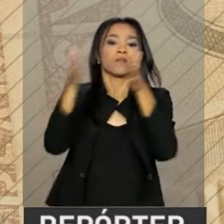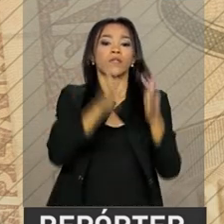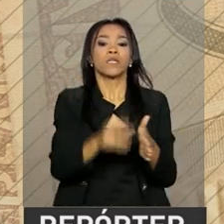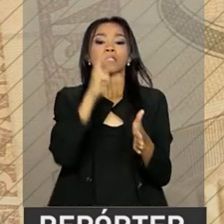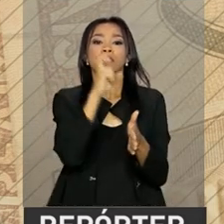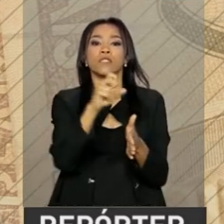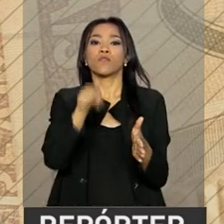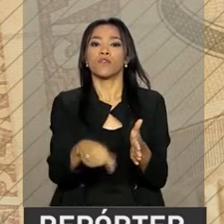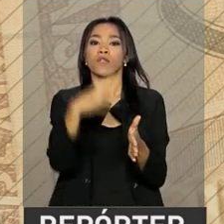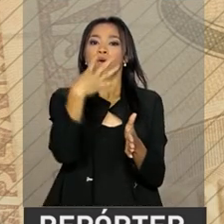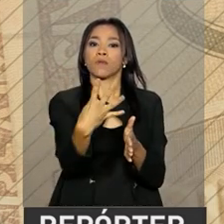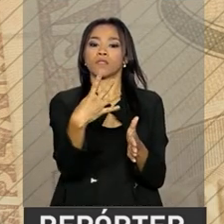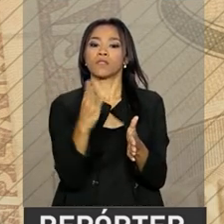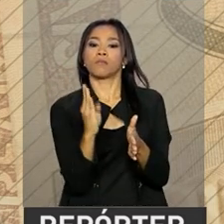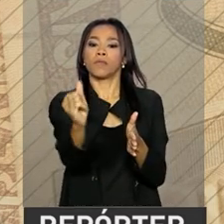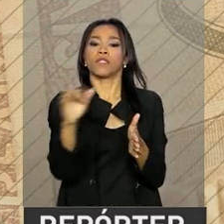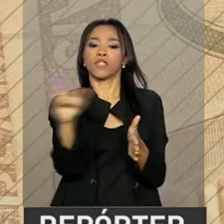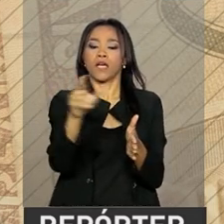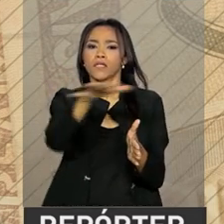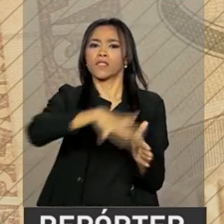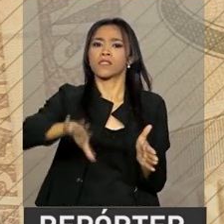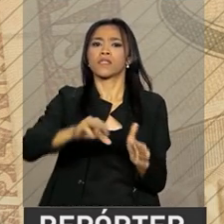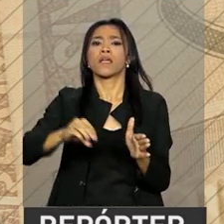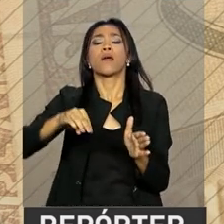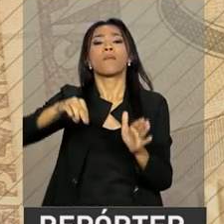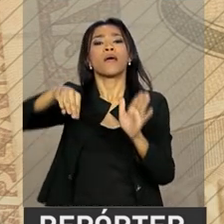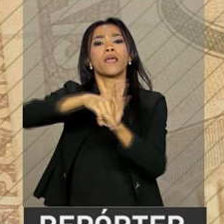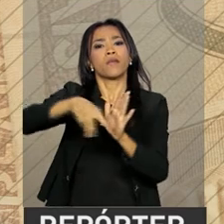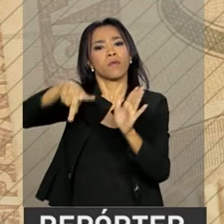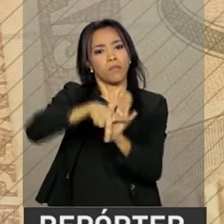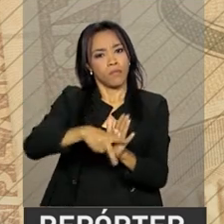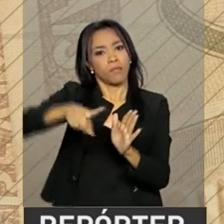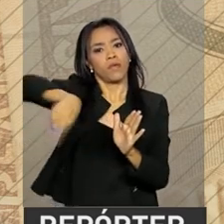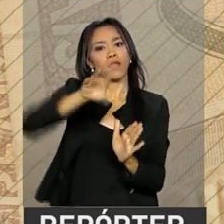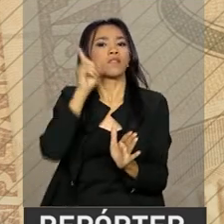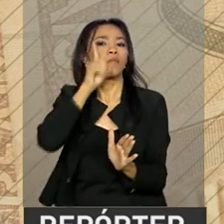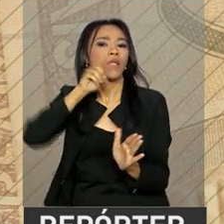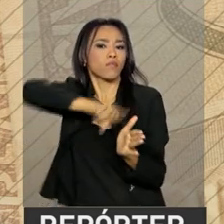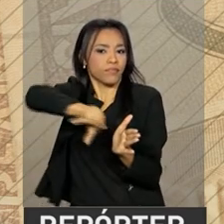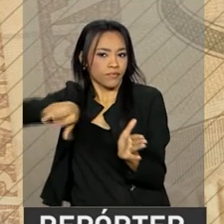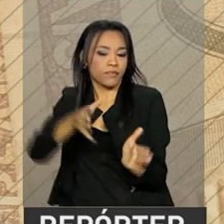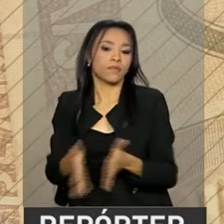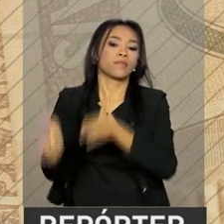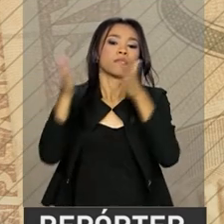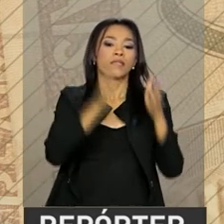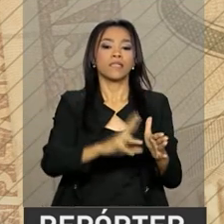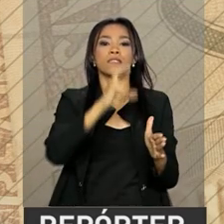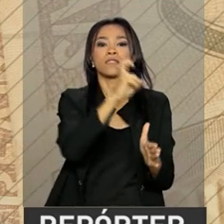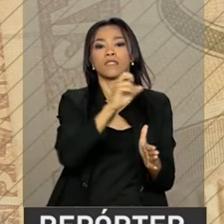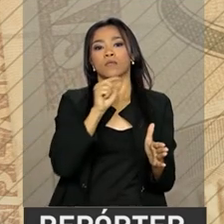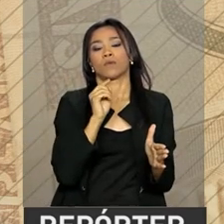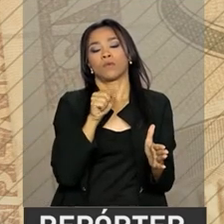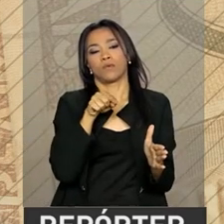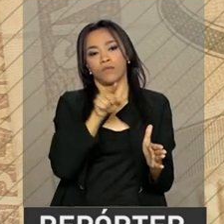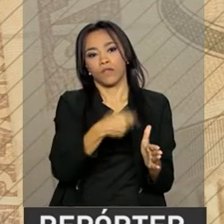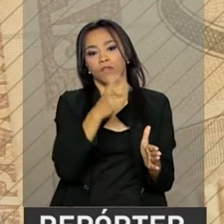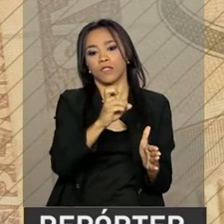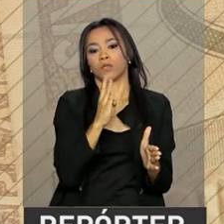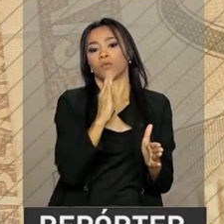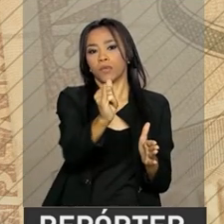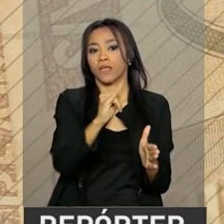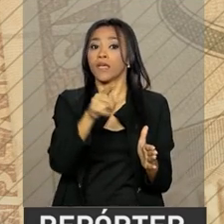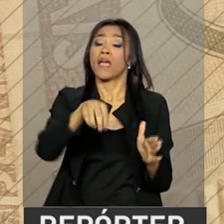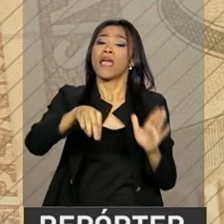400 milhões de reais sobre as emendas obrigatórias os parlamentares e cinco milhões e meio de reais sobre as emendas não